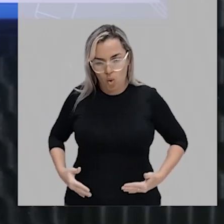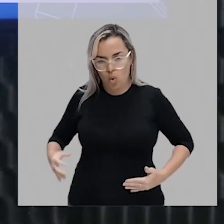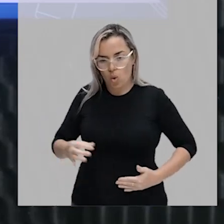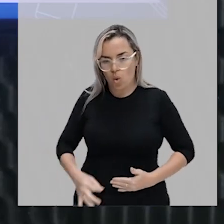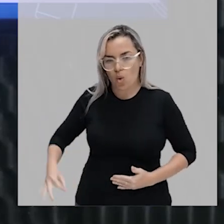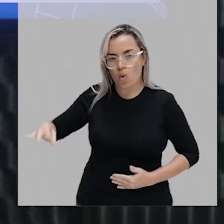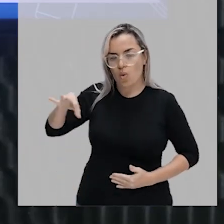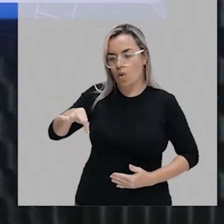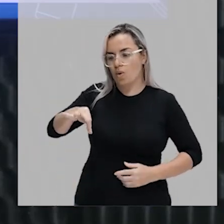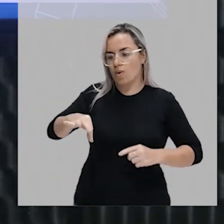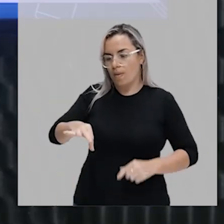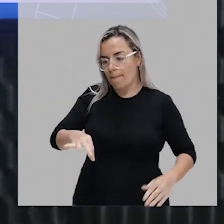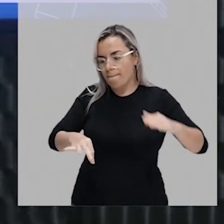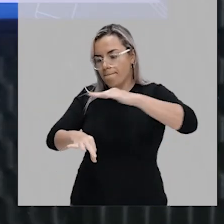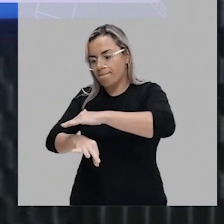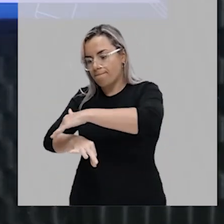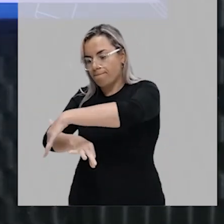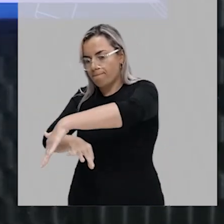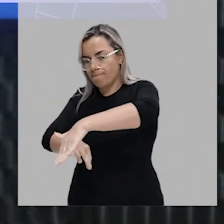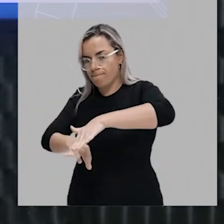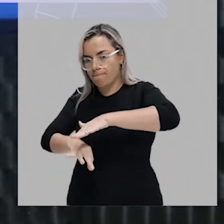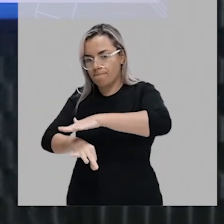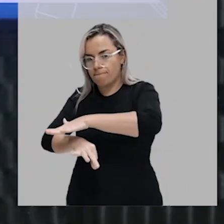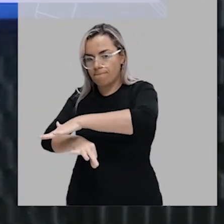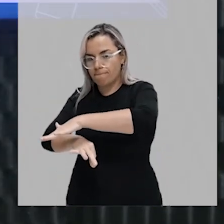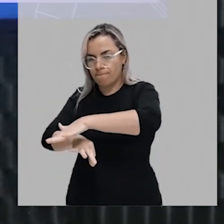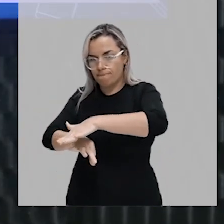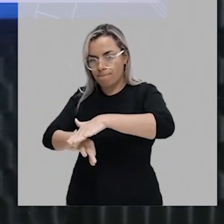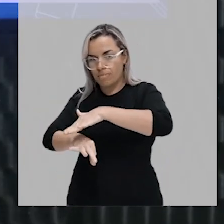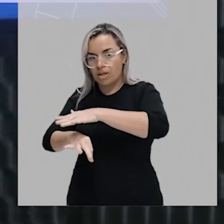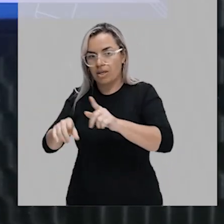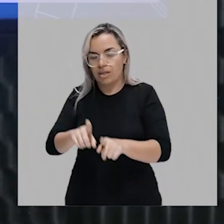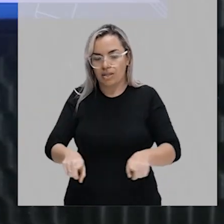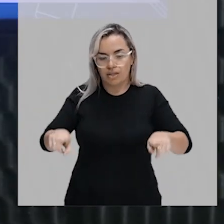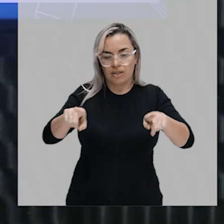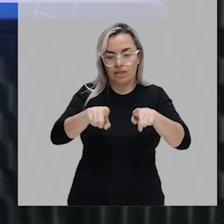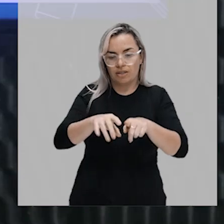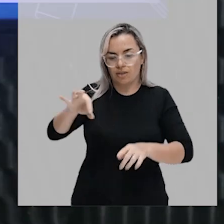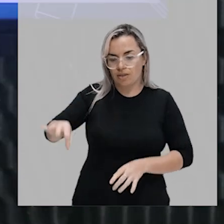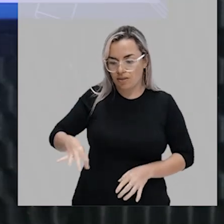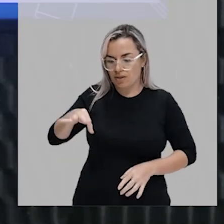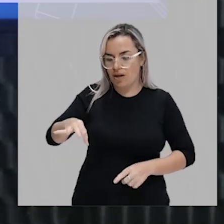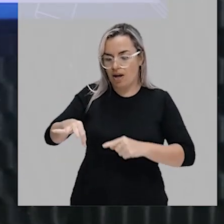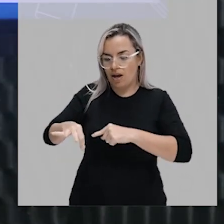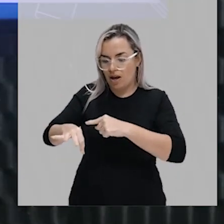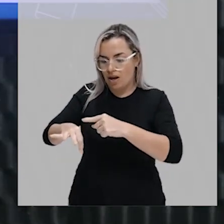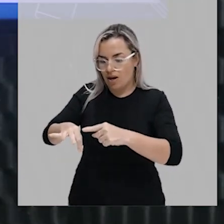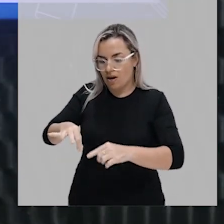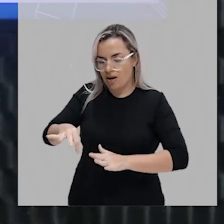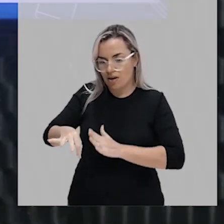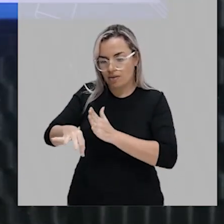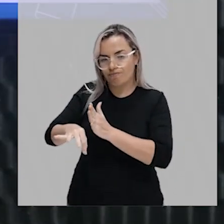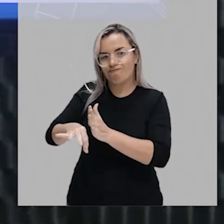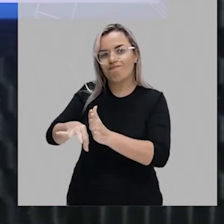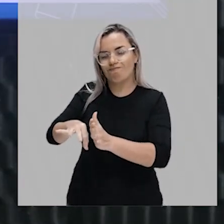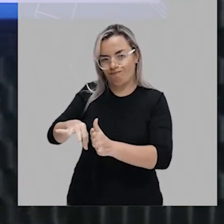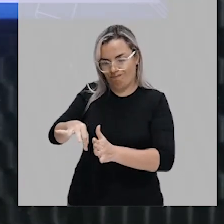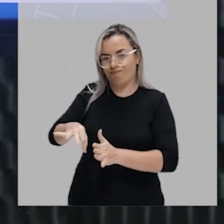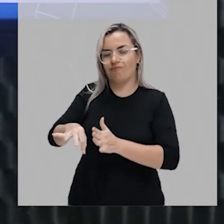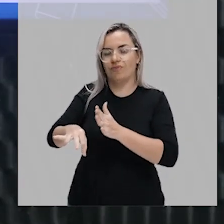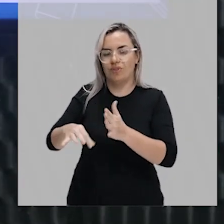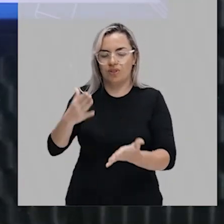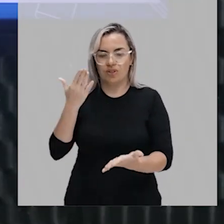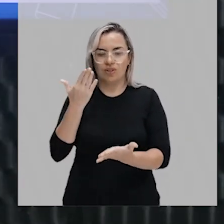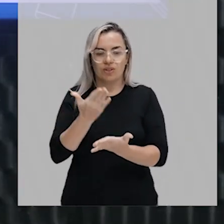pudendo, ok? E nós vamos estudar a anatomia interna. Pessoal, a anatomia, que são as partes que